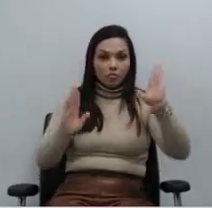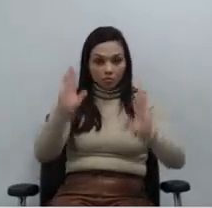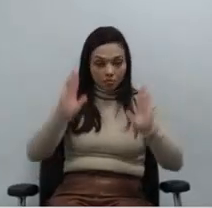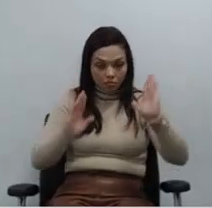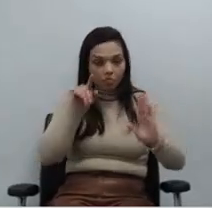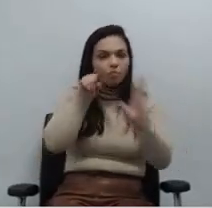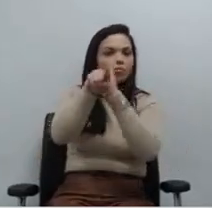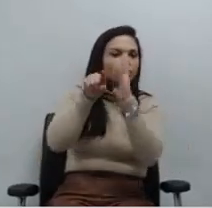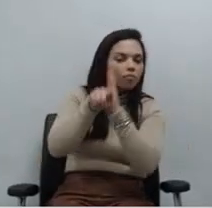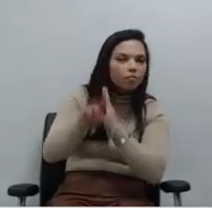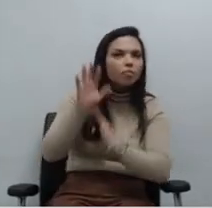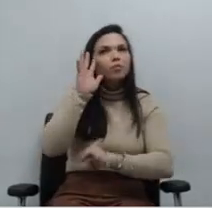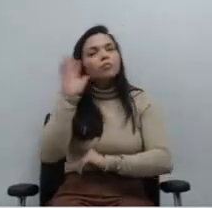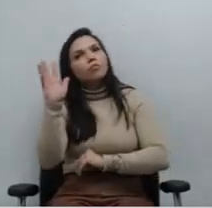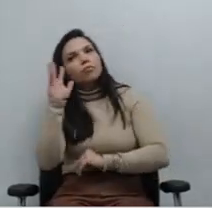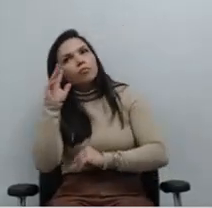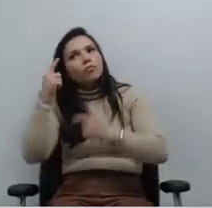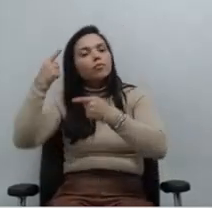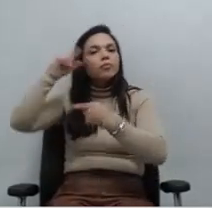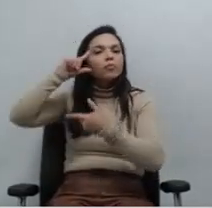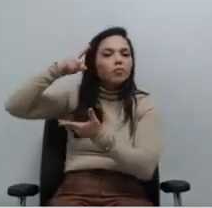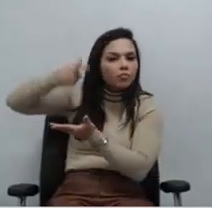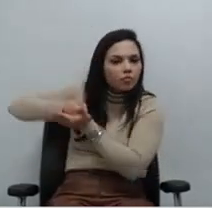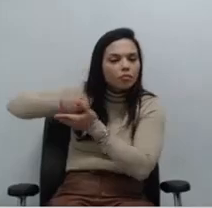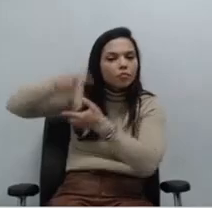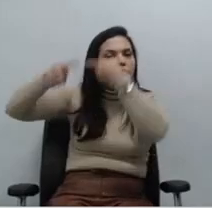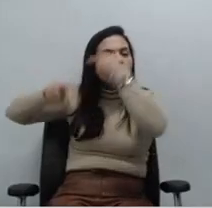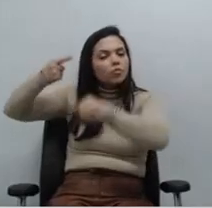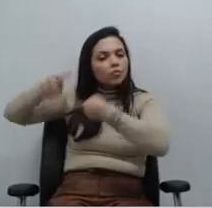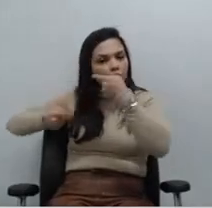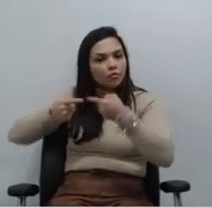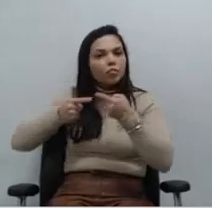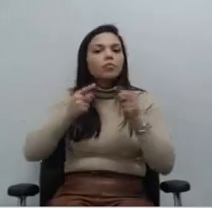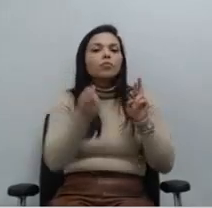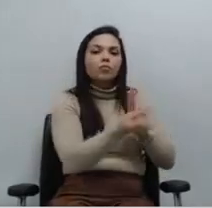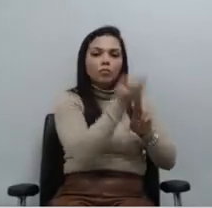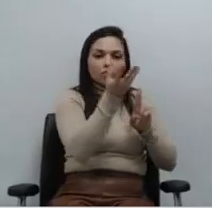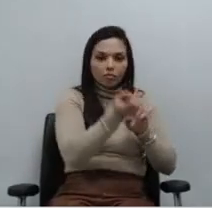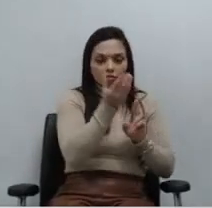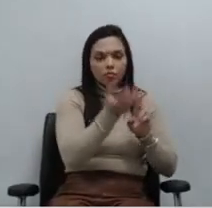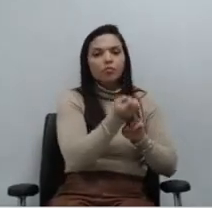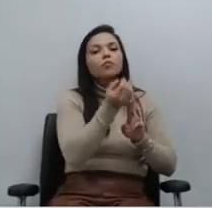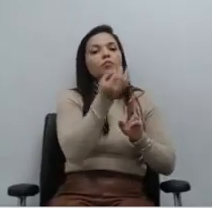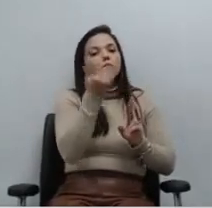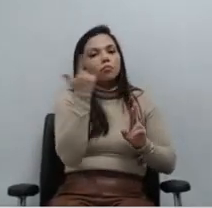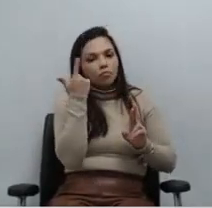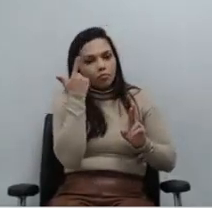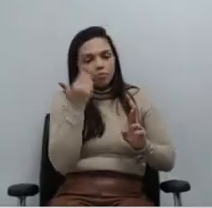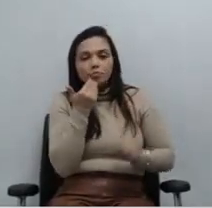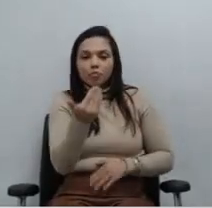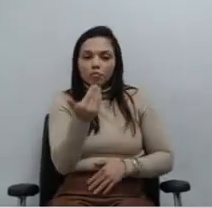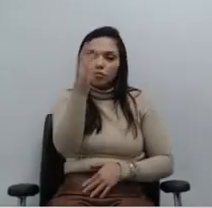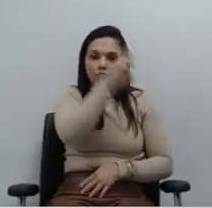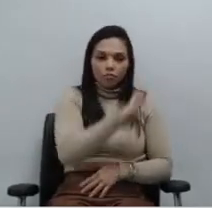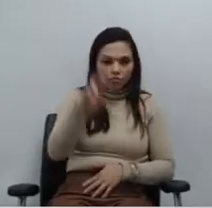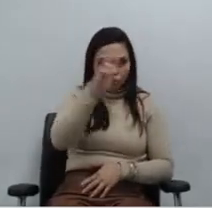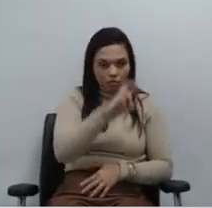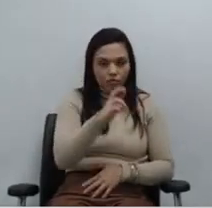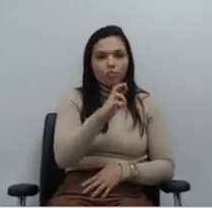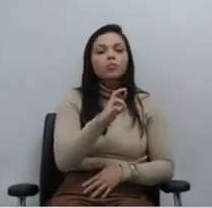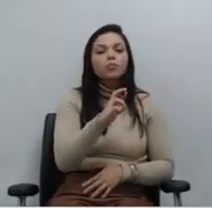questionamentos e reflexões sobre as discussões, mais uma vez o conselheiro Pedro Pérez apresentou o voto vista. E nessa oportunidade ele disse